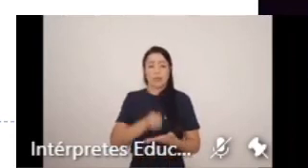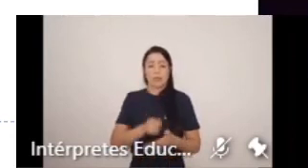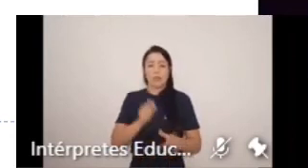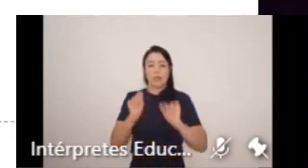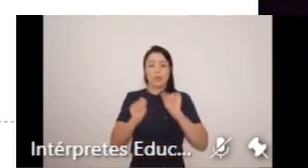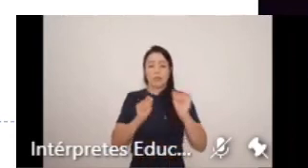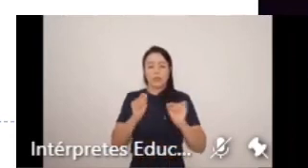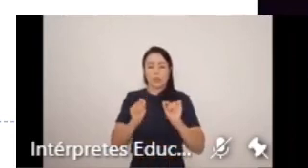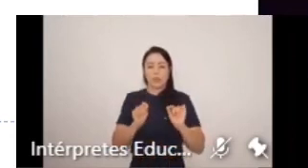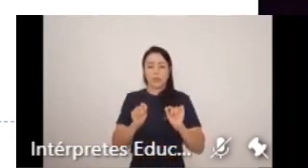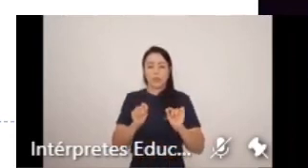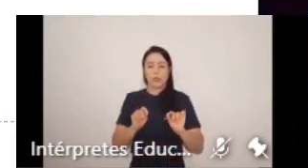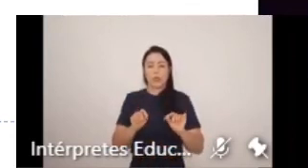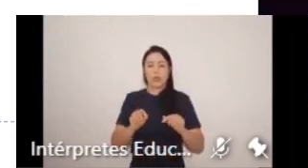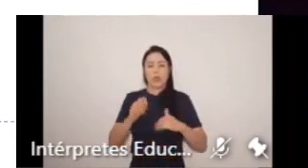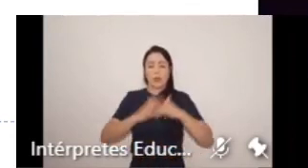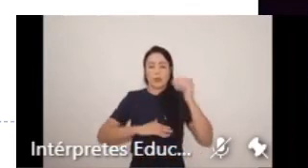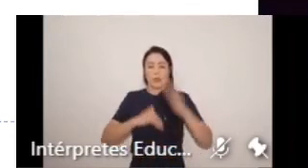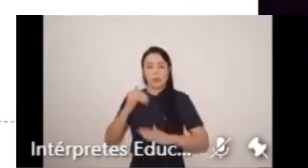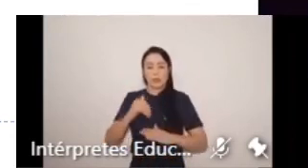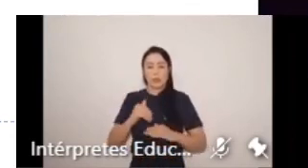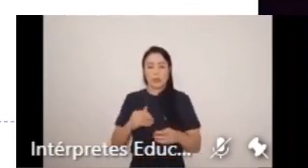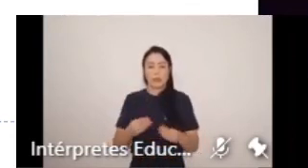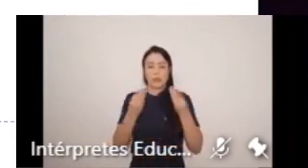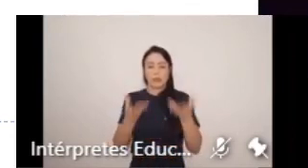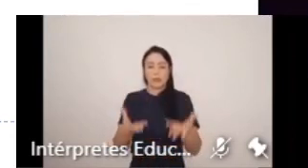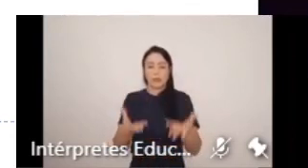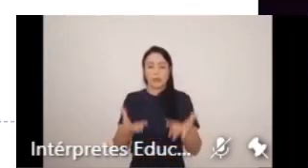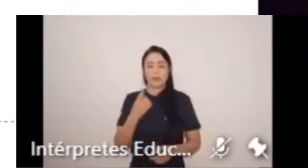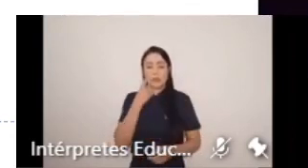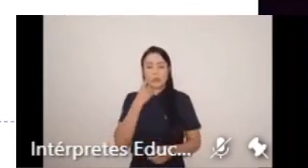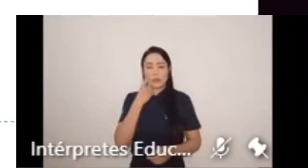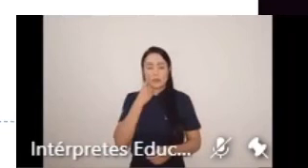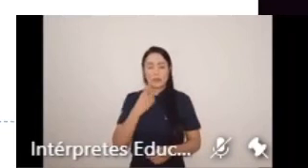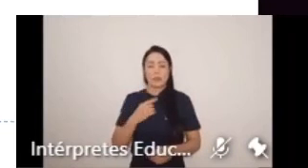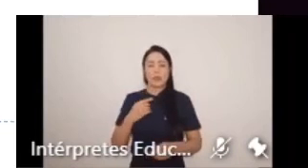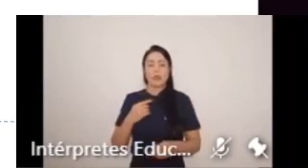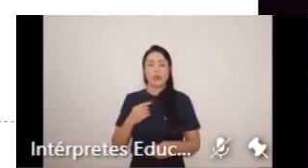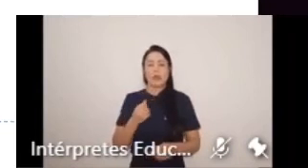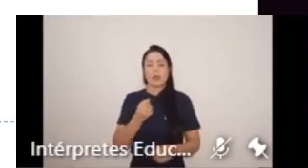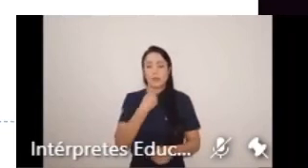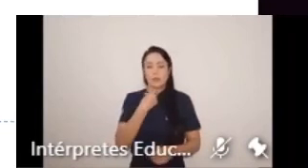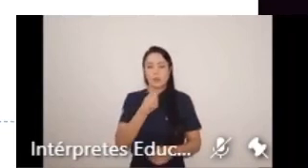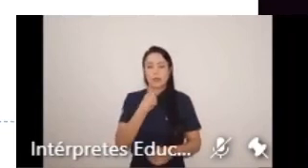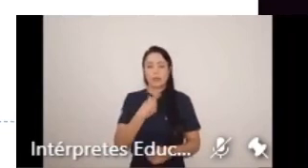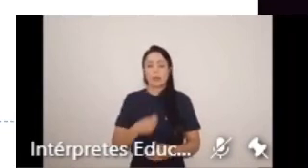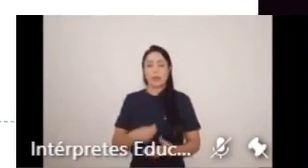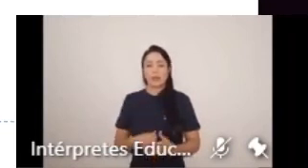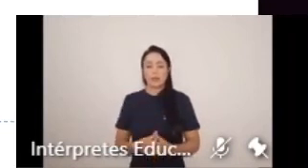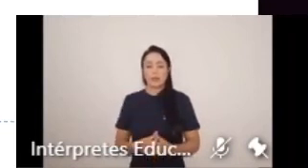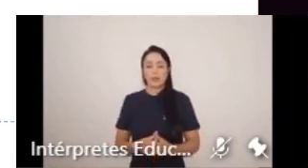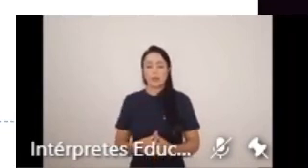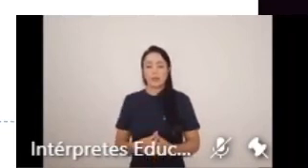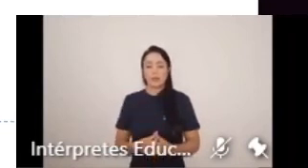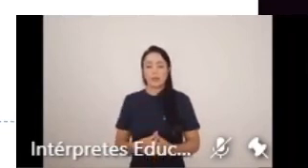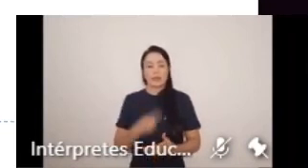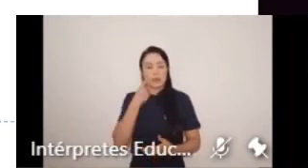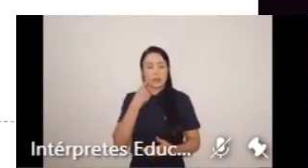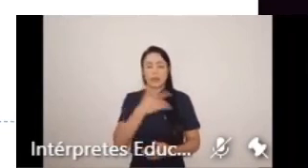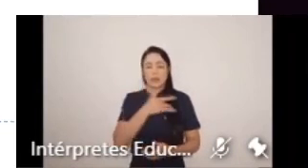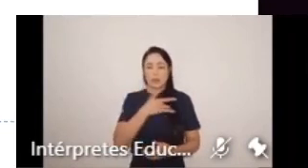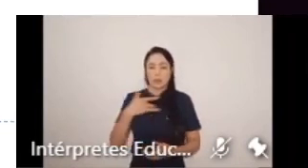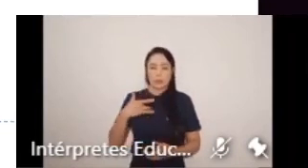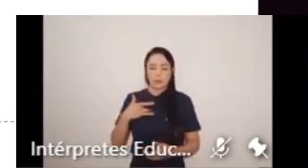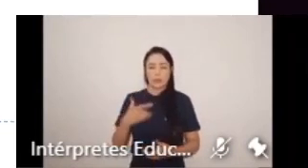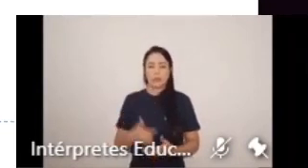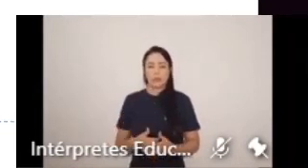da competência para fornecimento dos medicamentos e das prestações em geral da saúde,